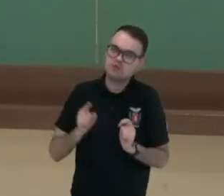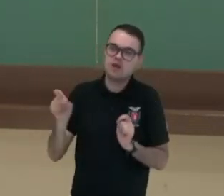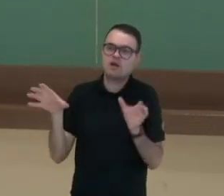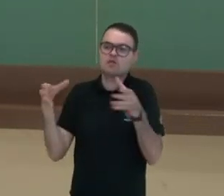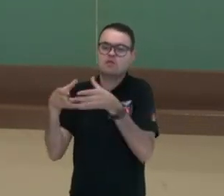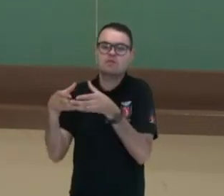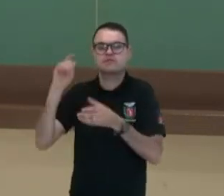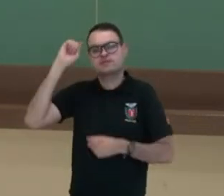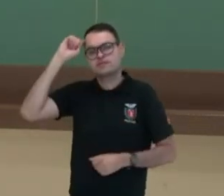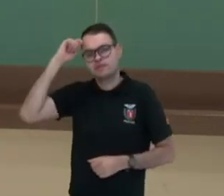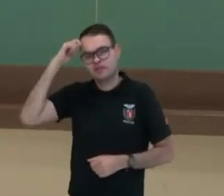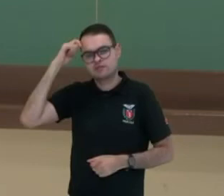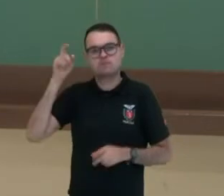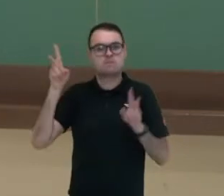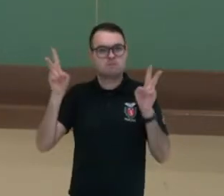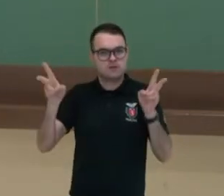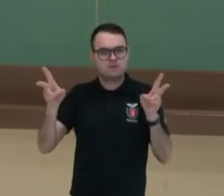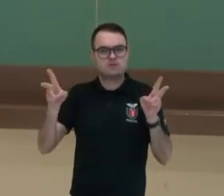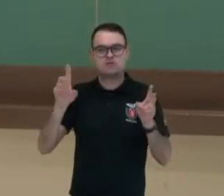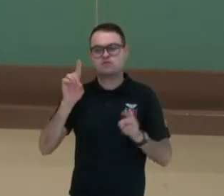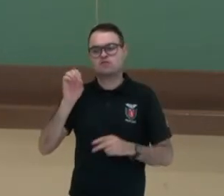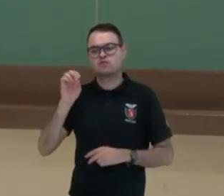várias regiões, como Doutor Ulisses também.